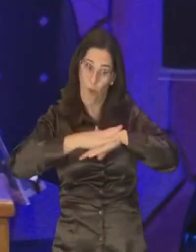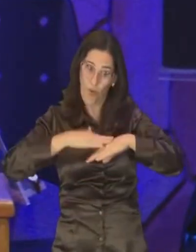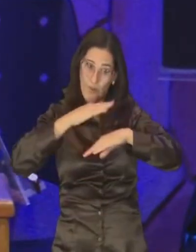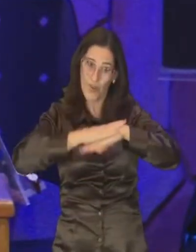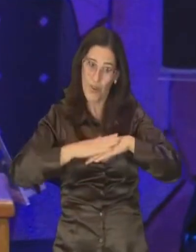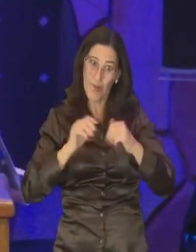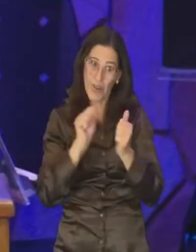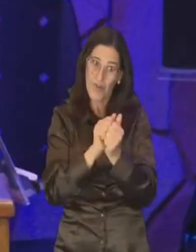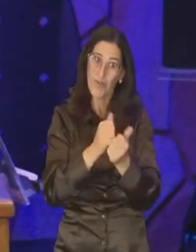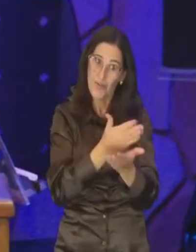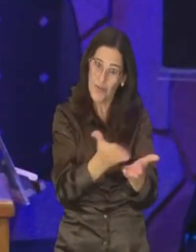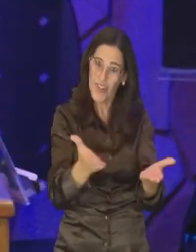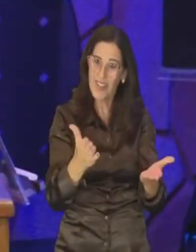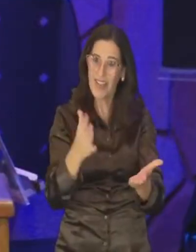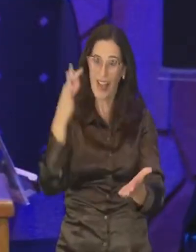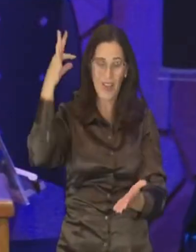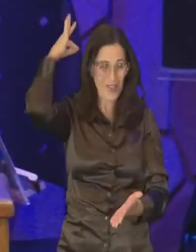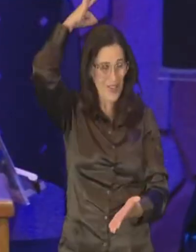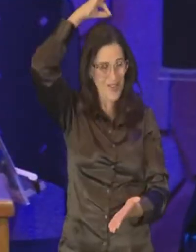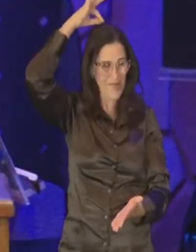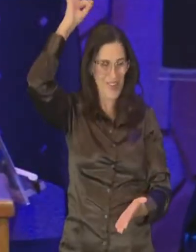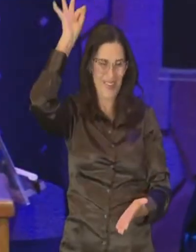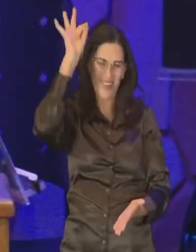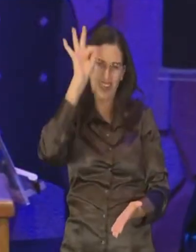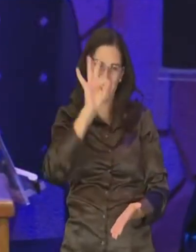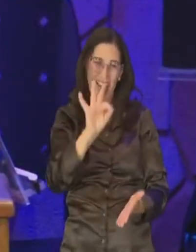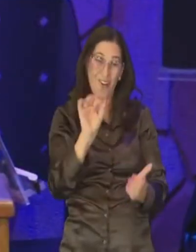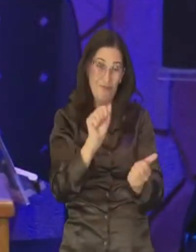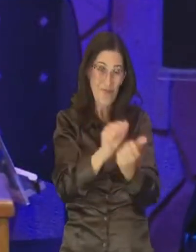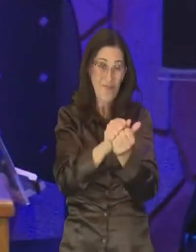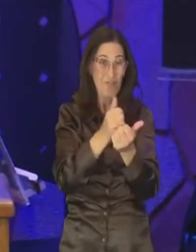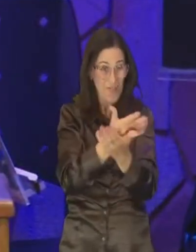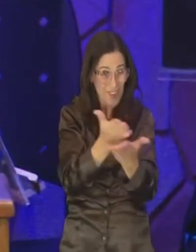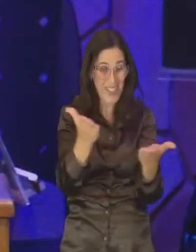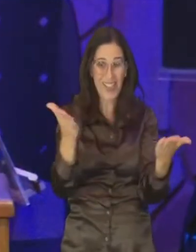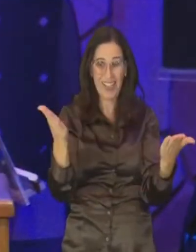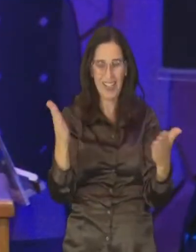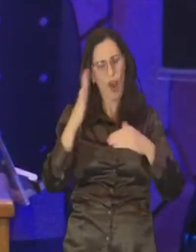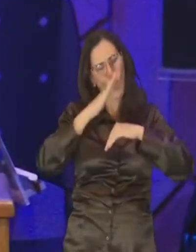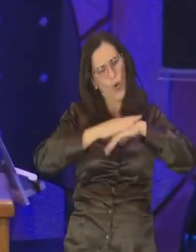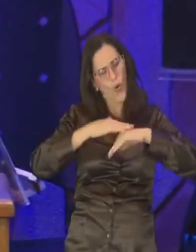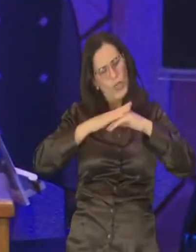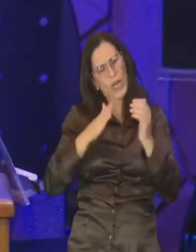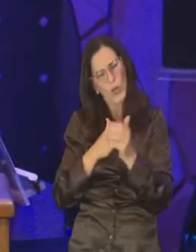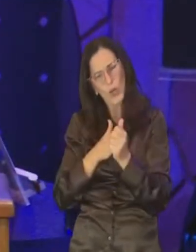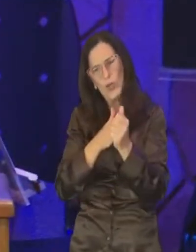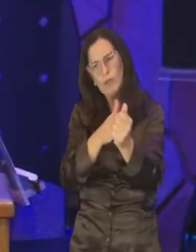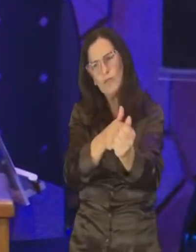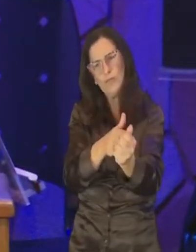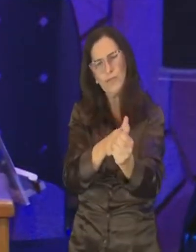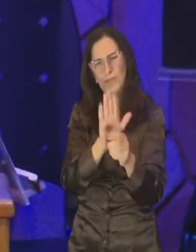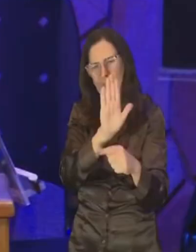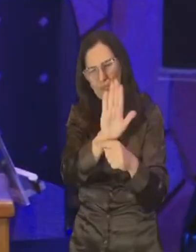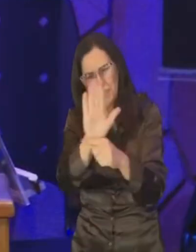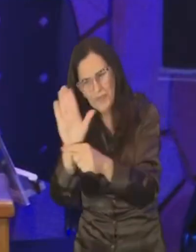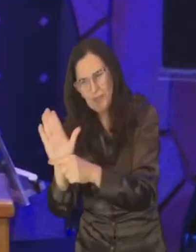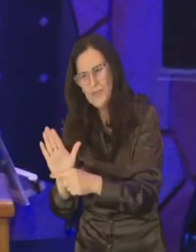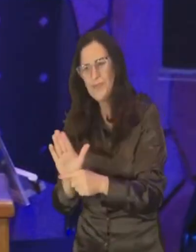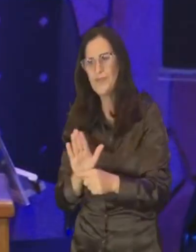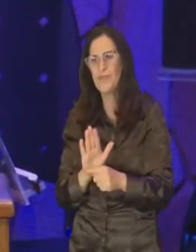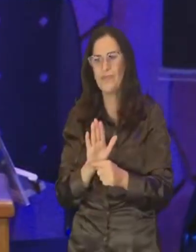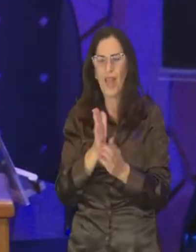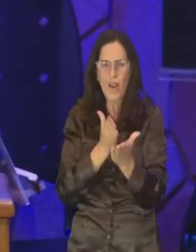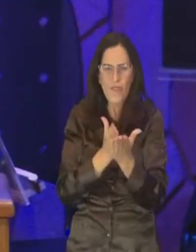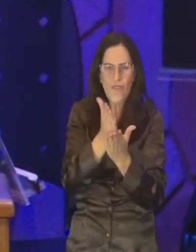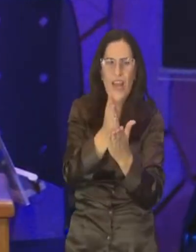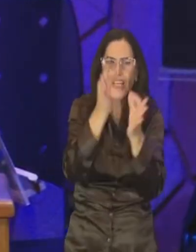estar com vocês. O Espírito de Deus vai estar com vocês, consolando, guiando, ajudando vocês a discernirem aquilo